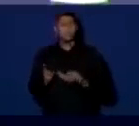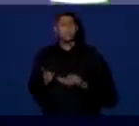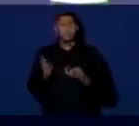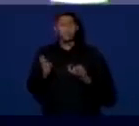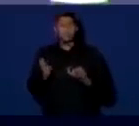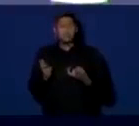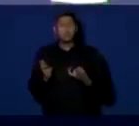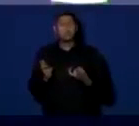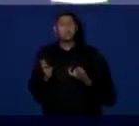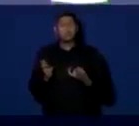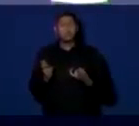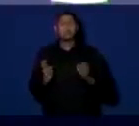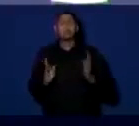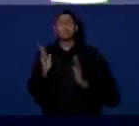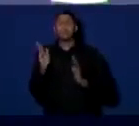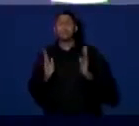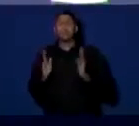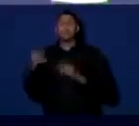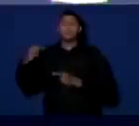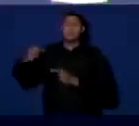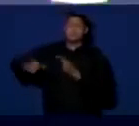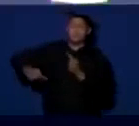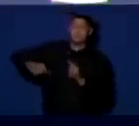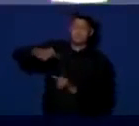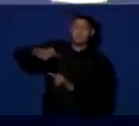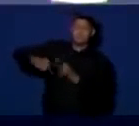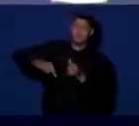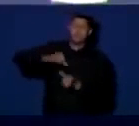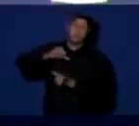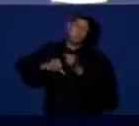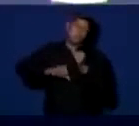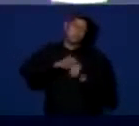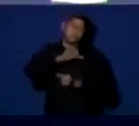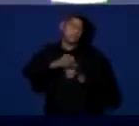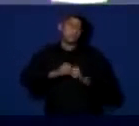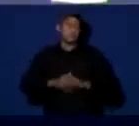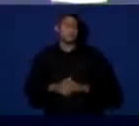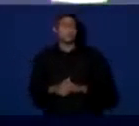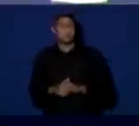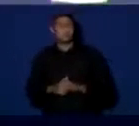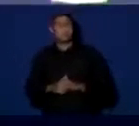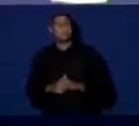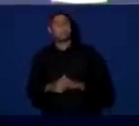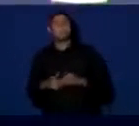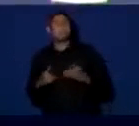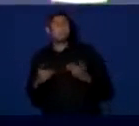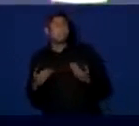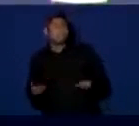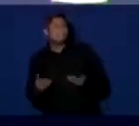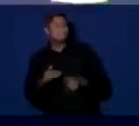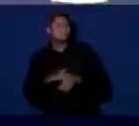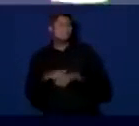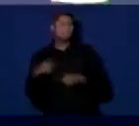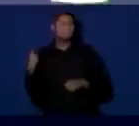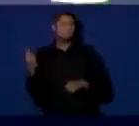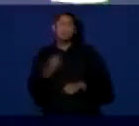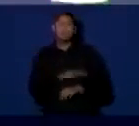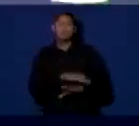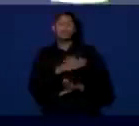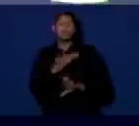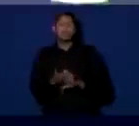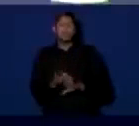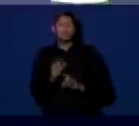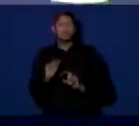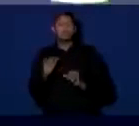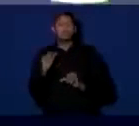que momento a gente está do ciclo dessa mudança e, daquele papo nosso para cá,